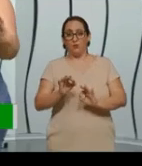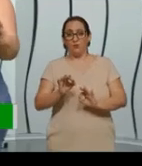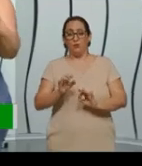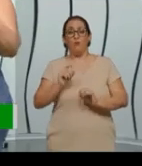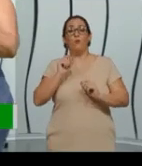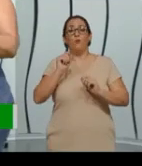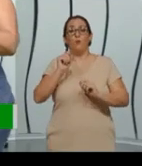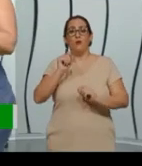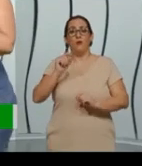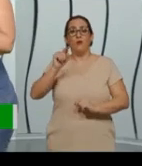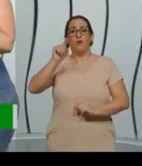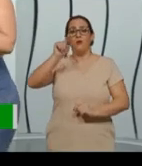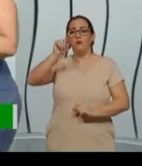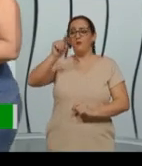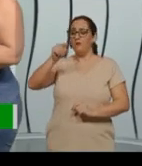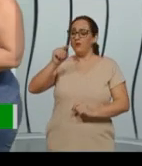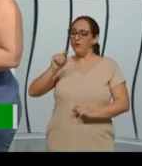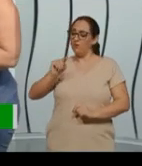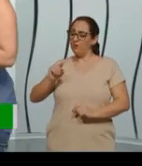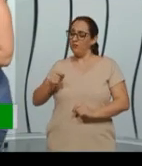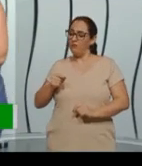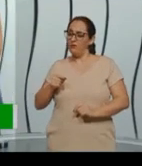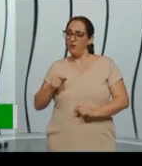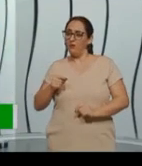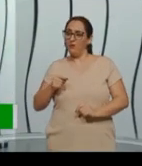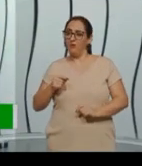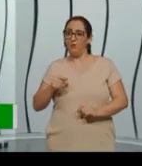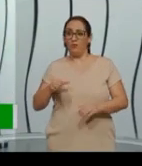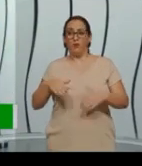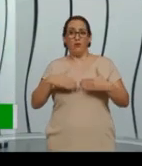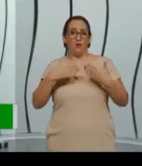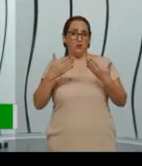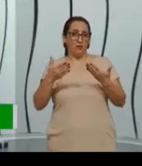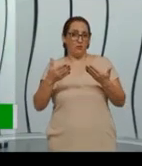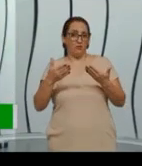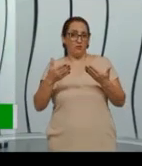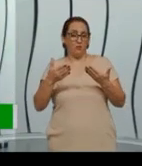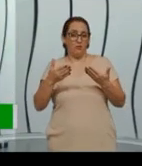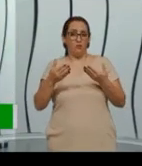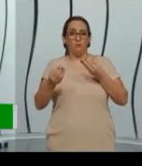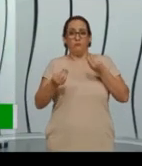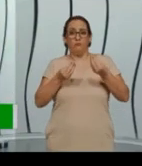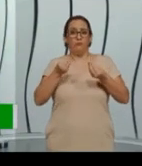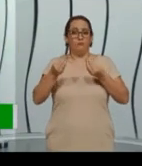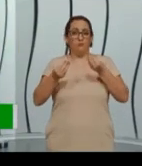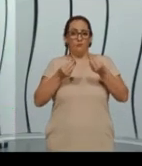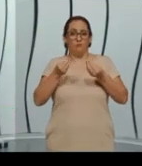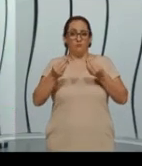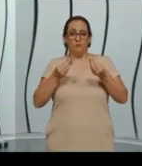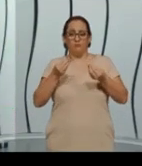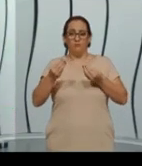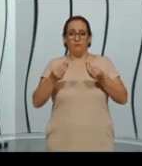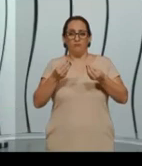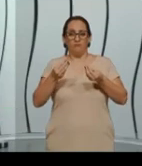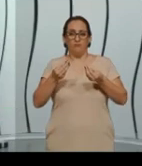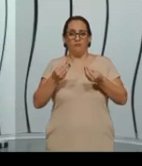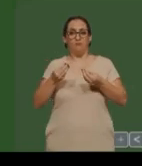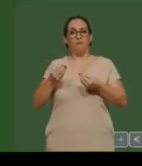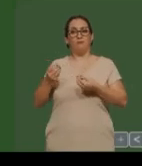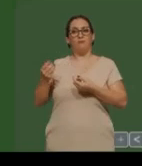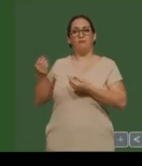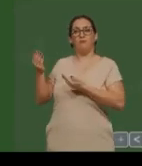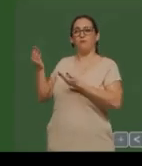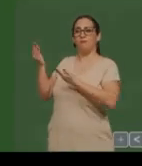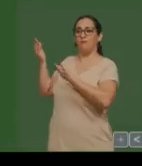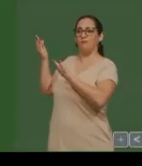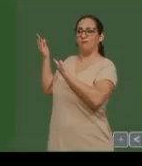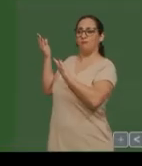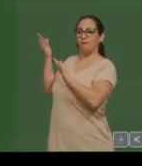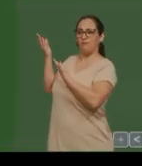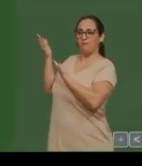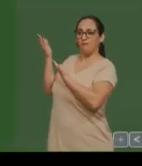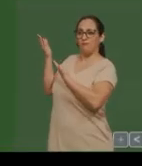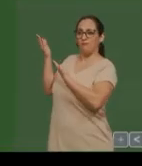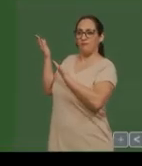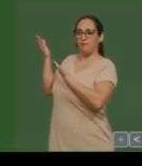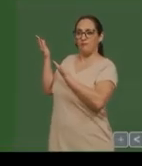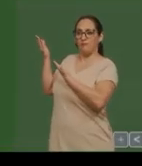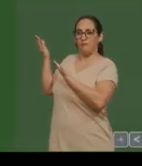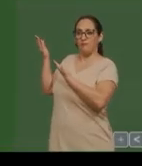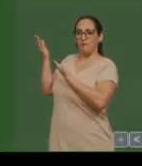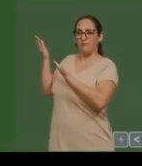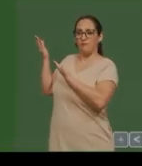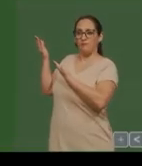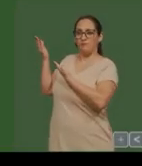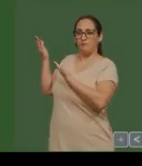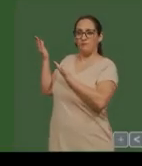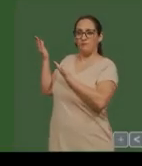colocar a vírgula debaixo de vírgula. Então, ficou 22 inteiros... e 32